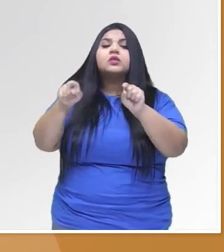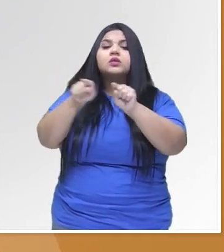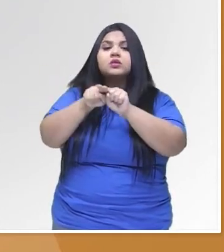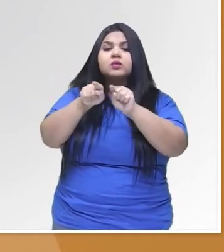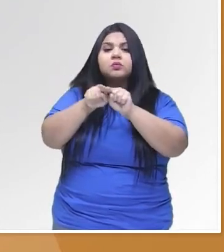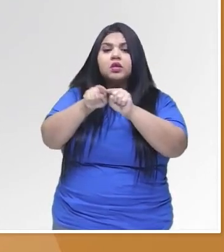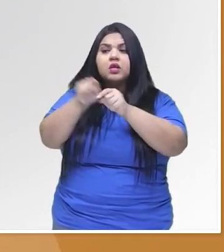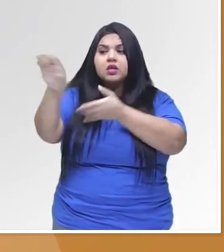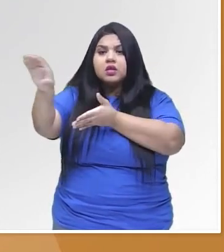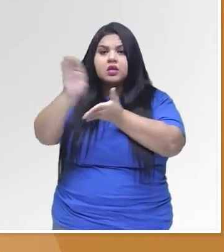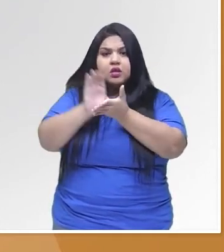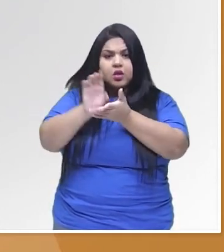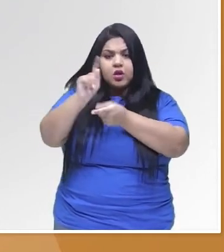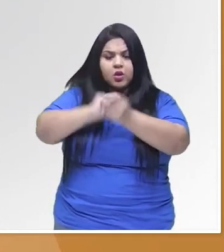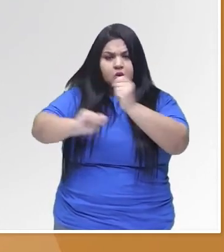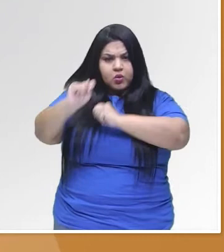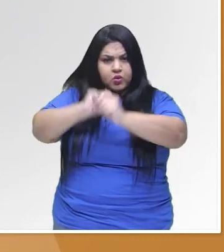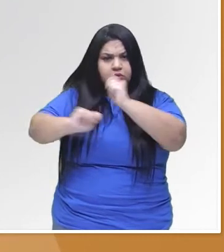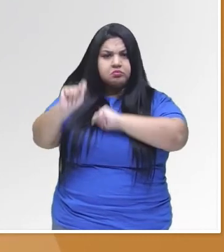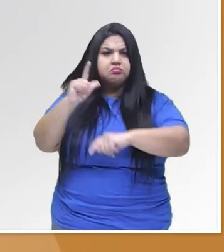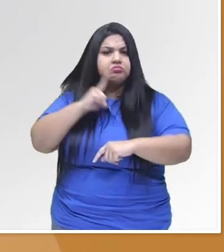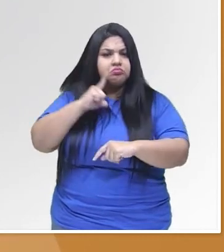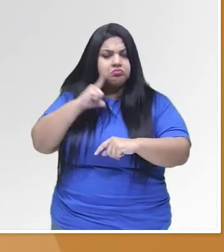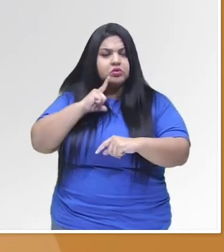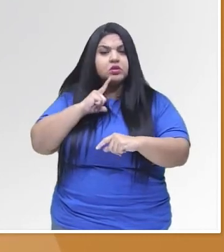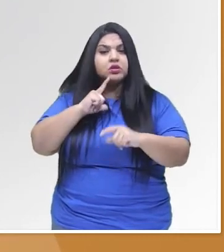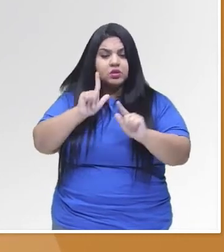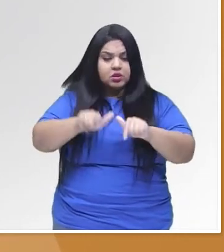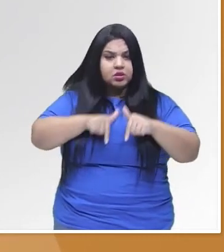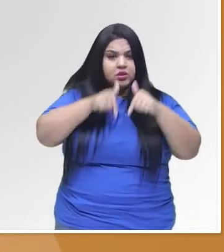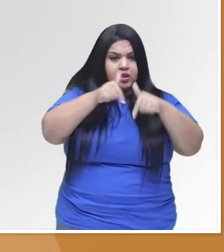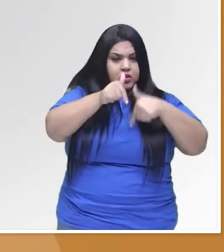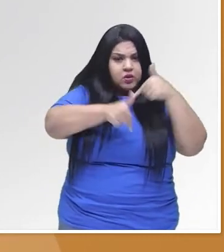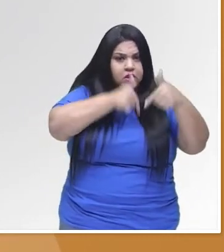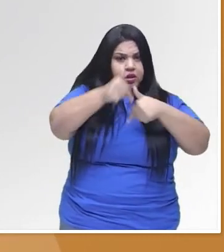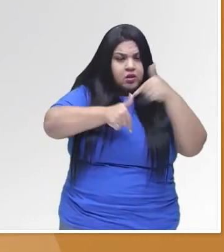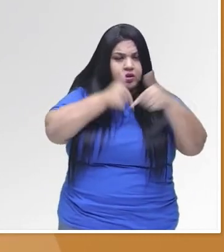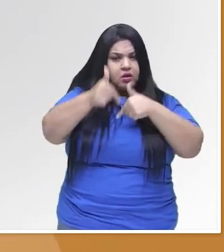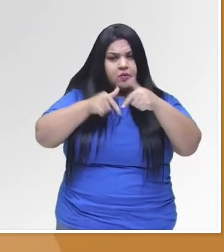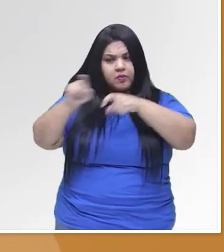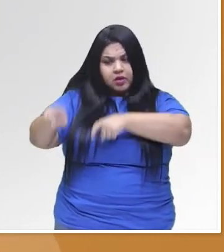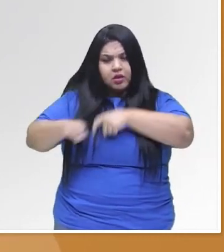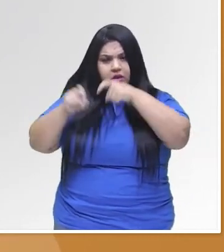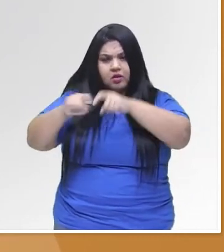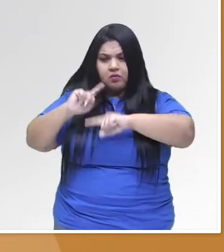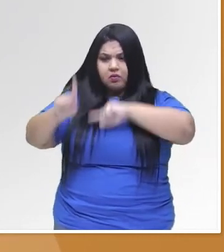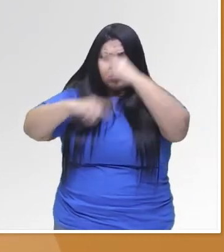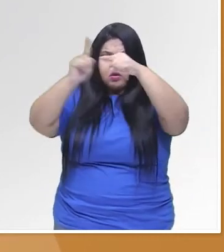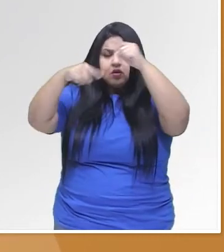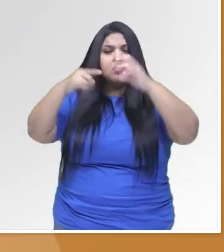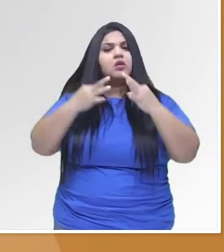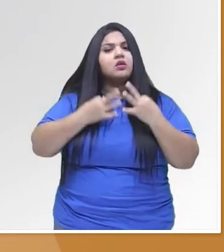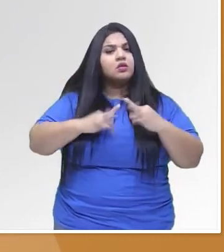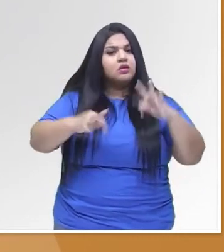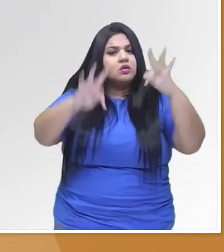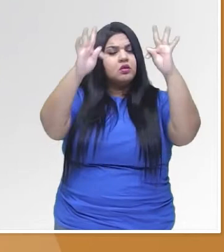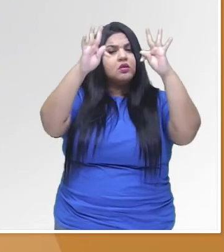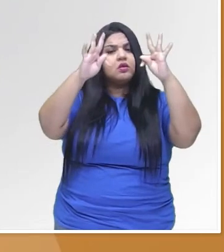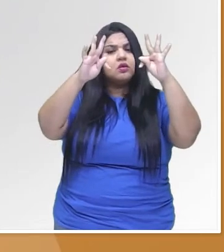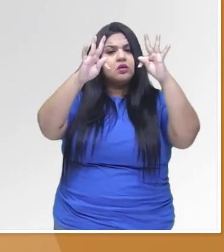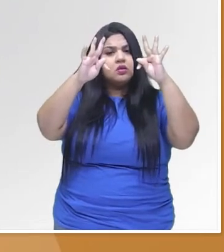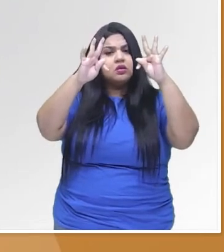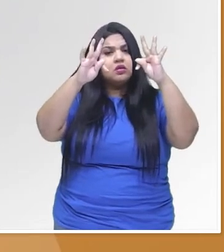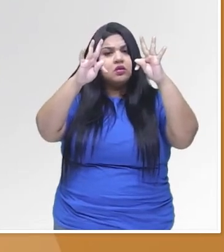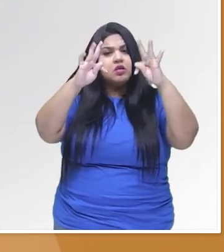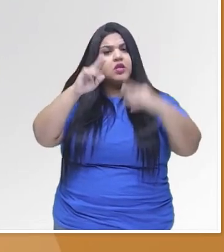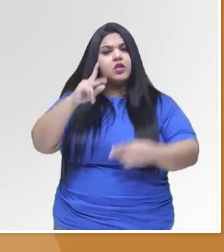recursos econômicos. As atividades agropecuárias mais avançadas tecnologicamente, sob o peso do